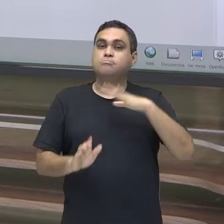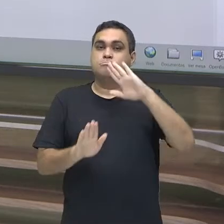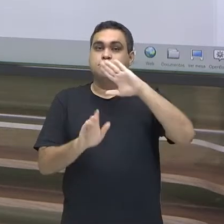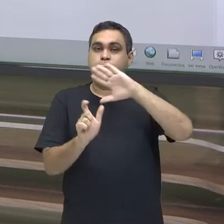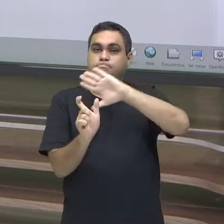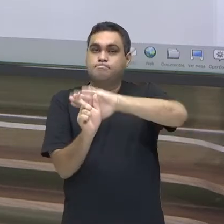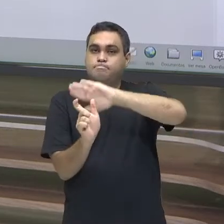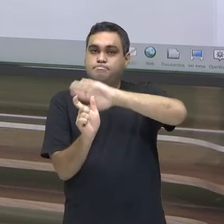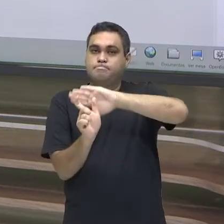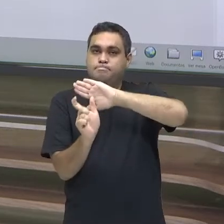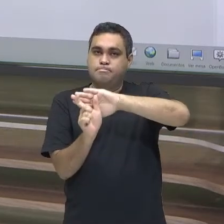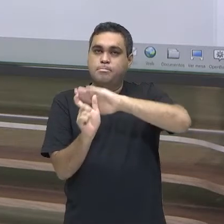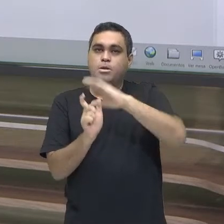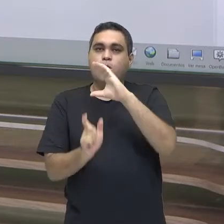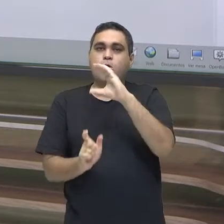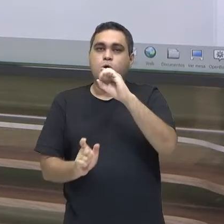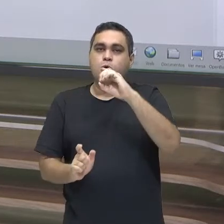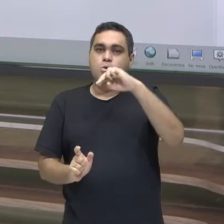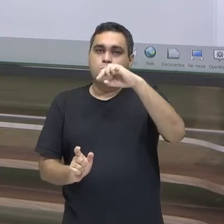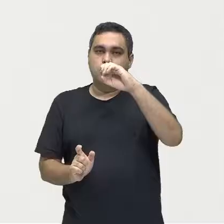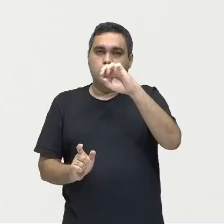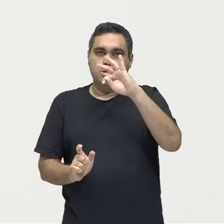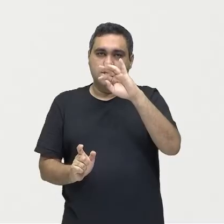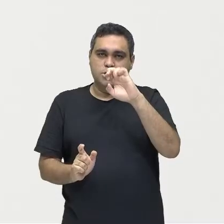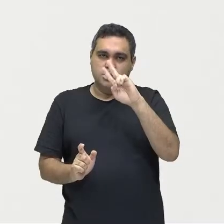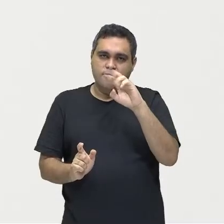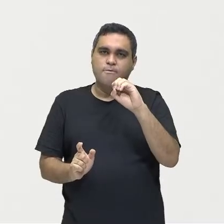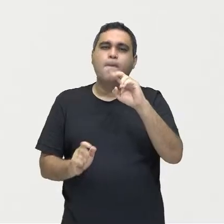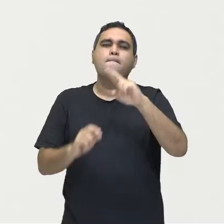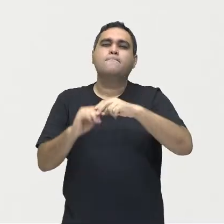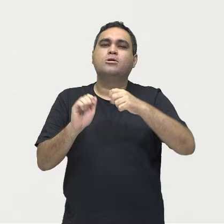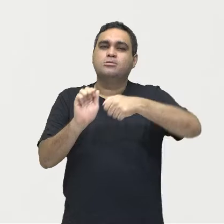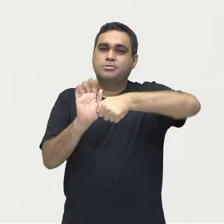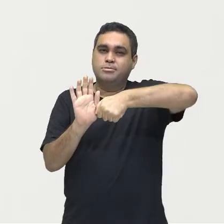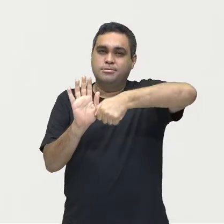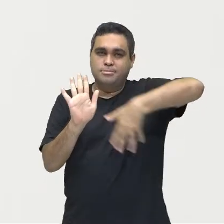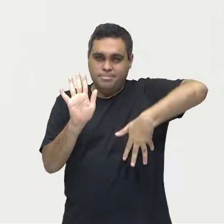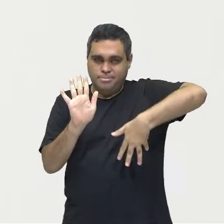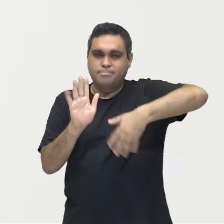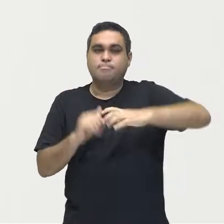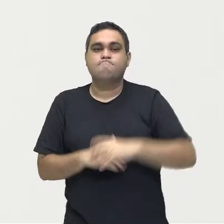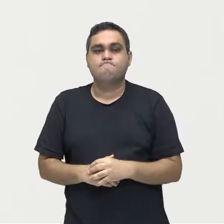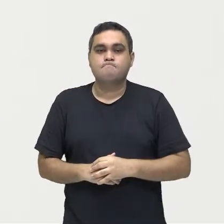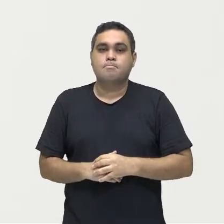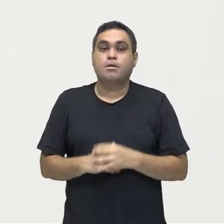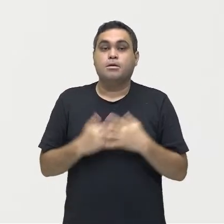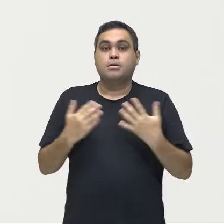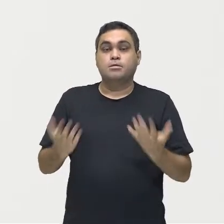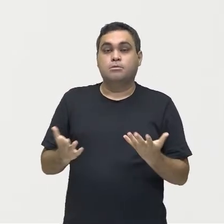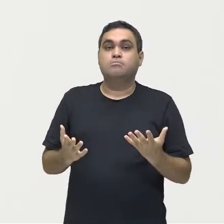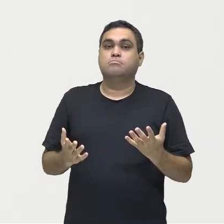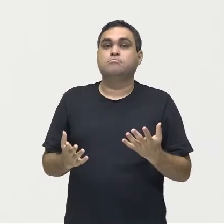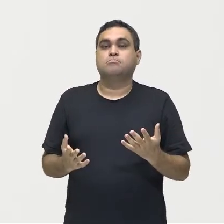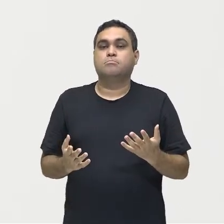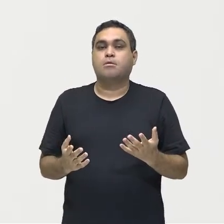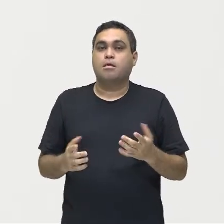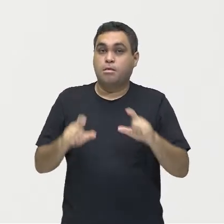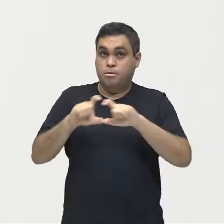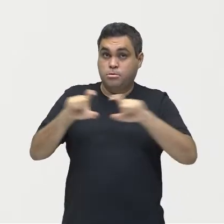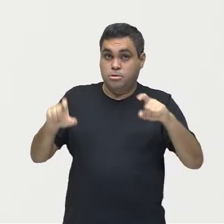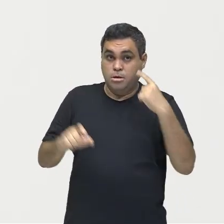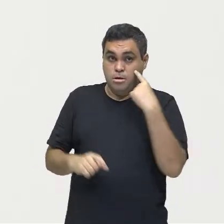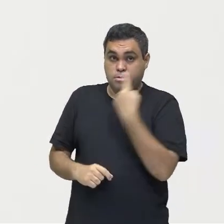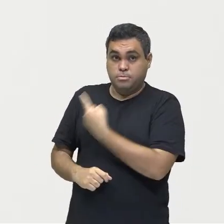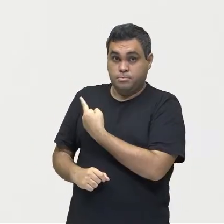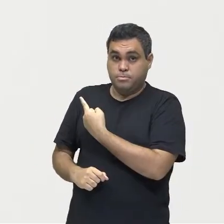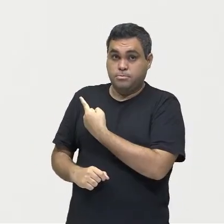sentido figurado, no sentido conotativo. Choviam aqui no sentido figurado. Então, nesta oração,